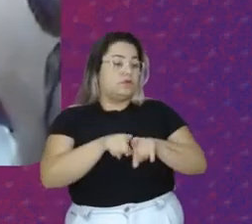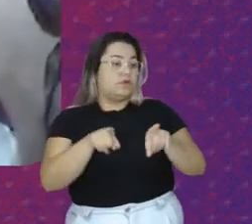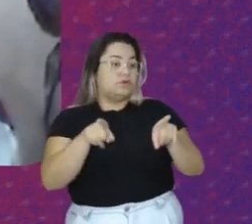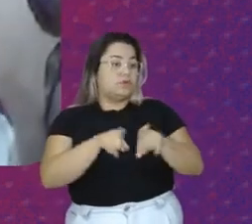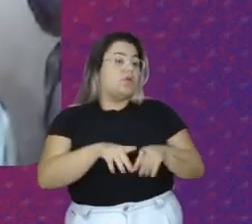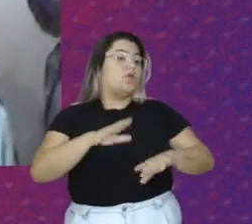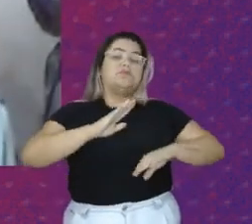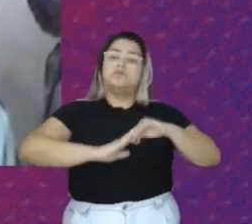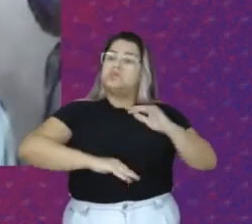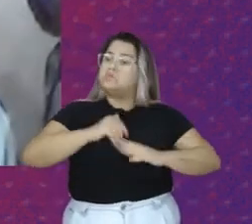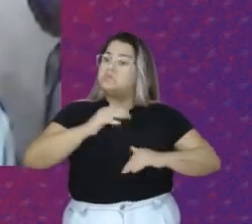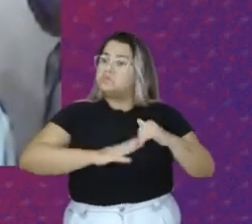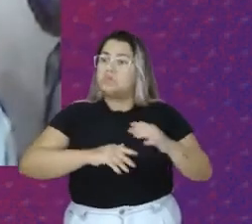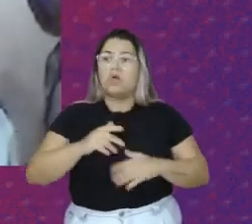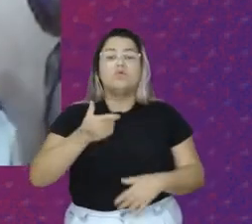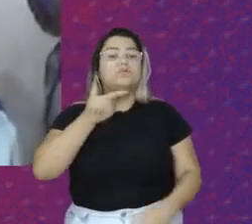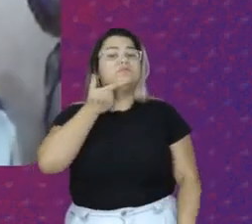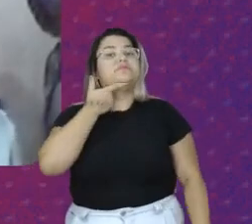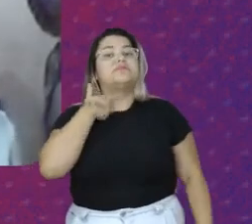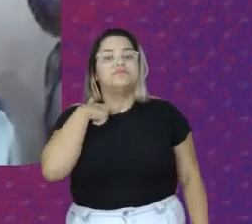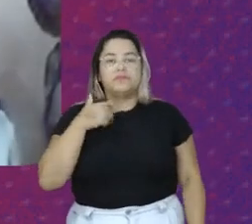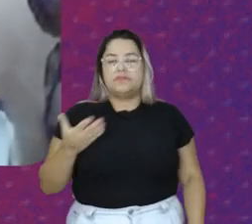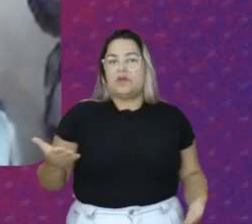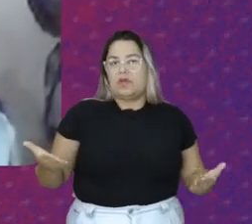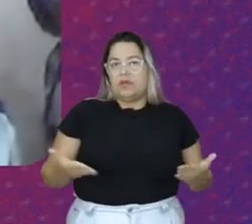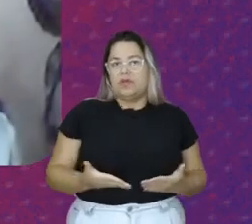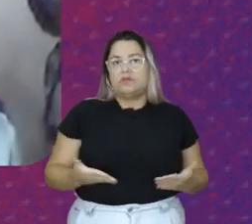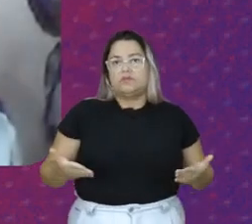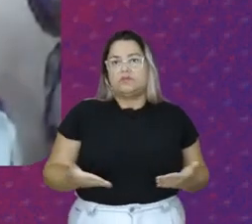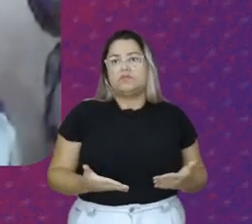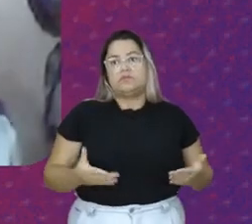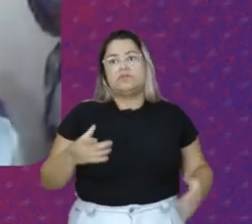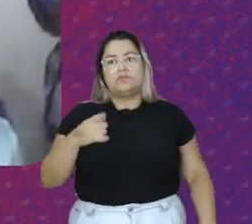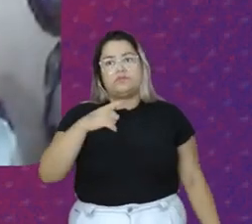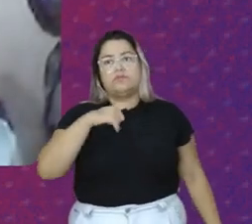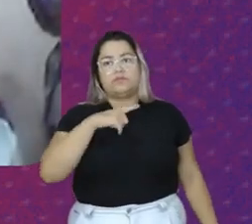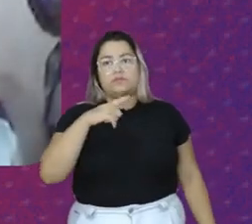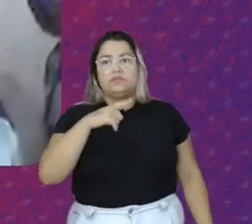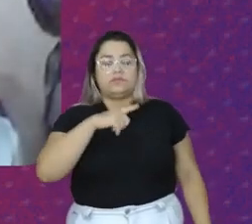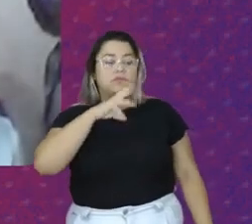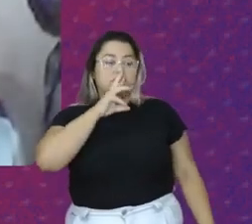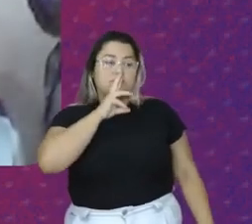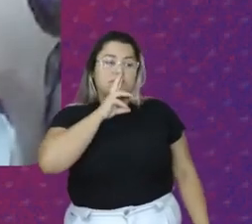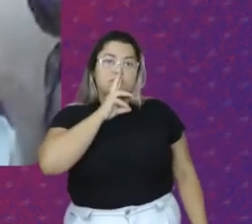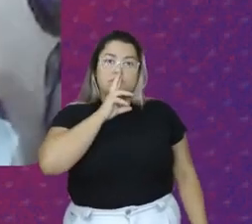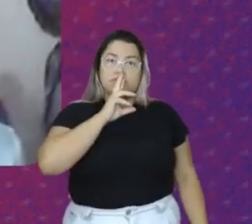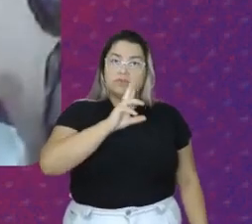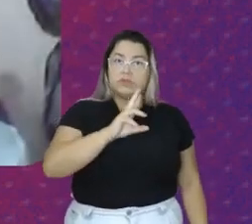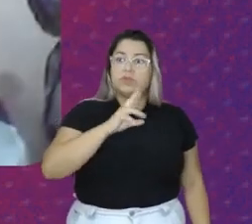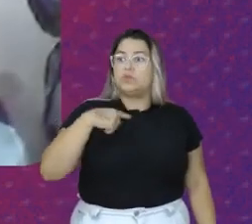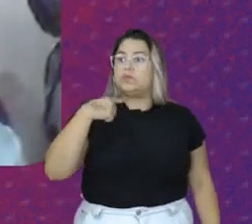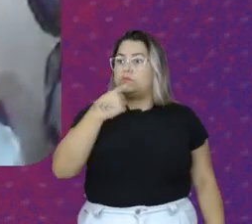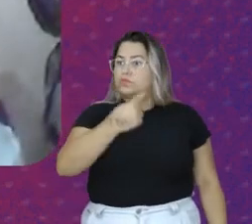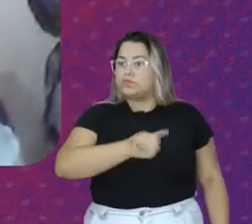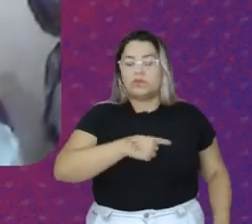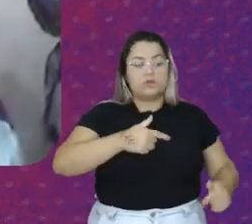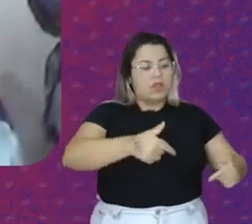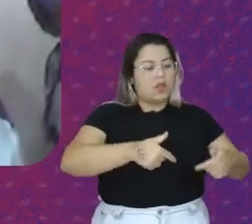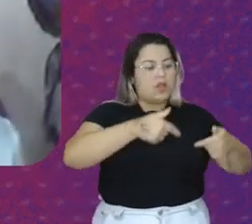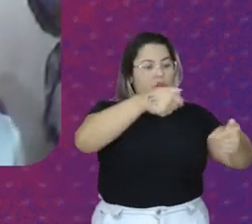quiser. Então, nós temos agora tido o melhor resultado da nossa luta, do